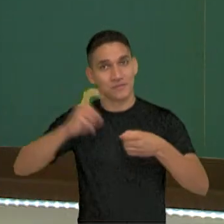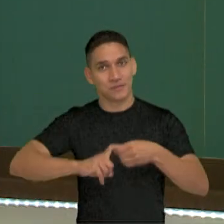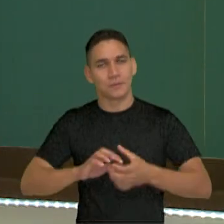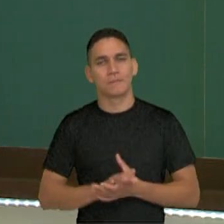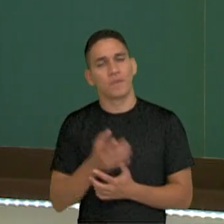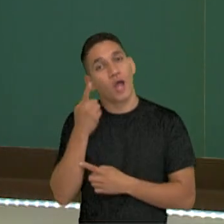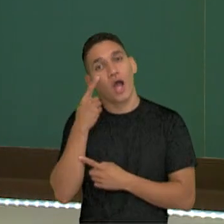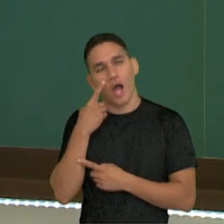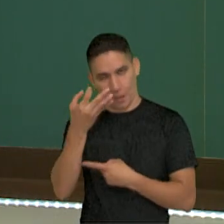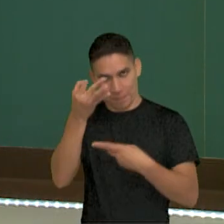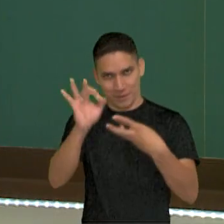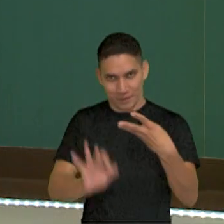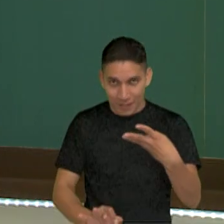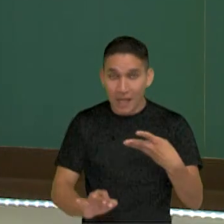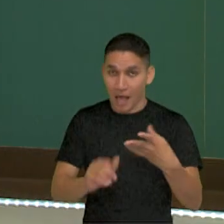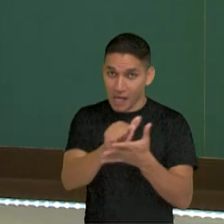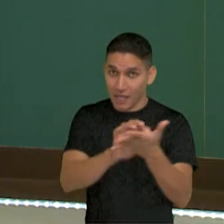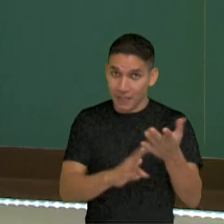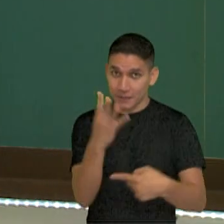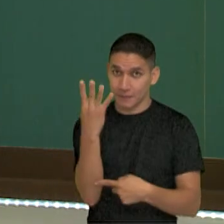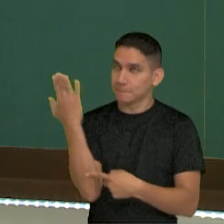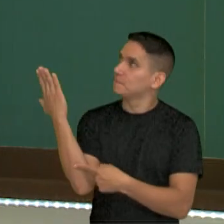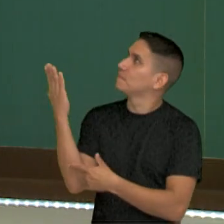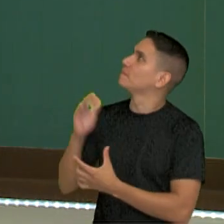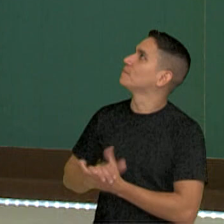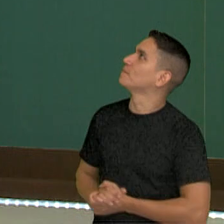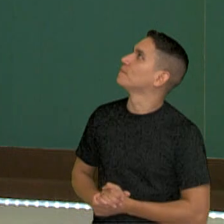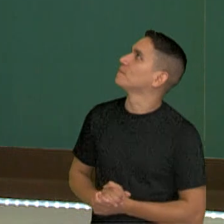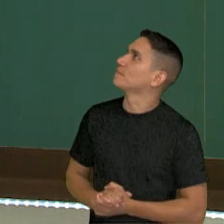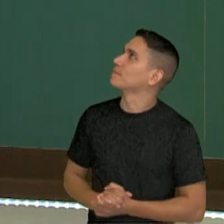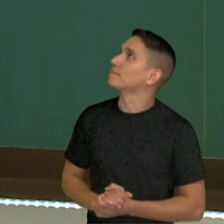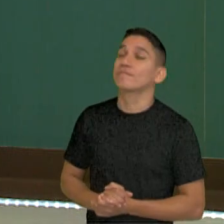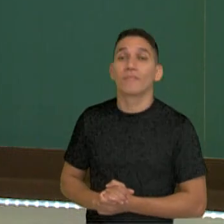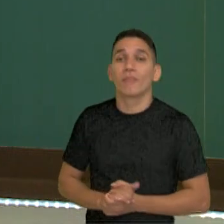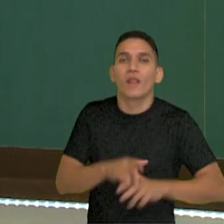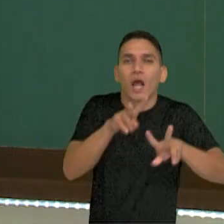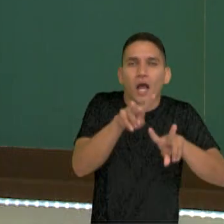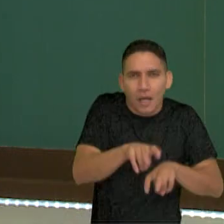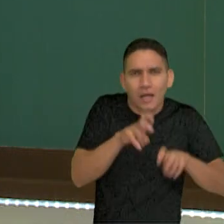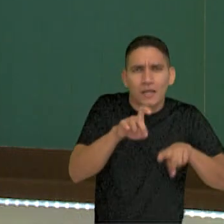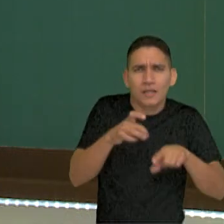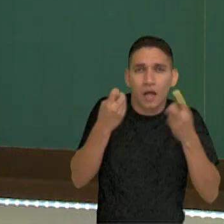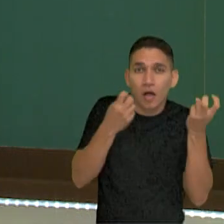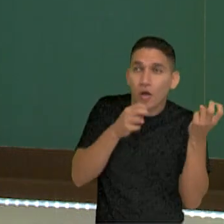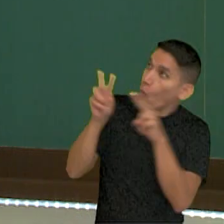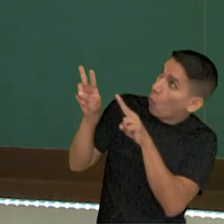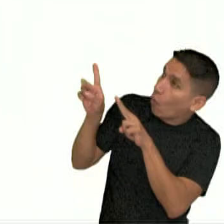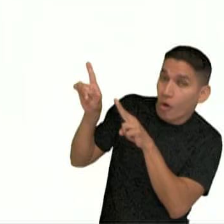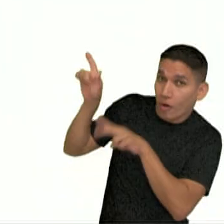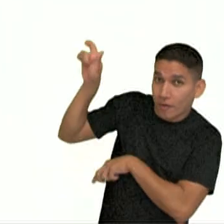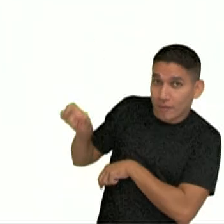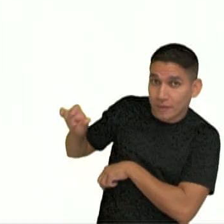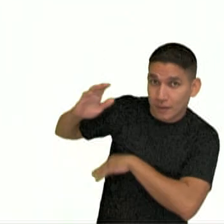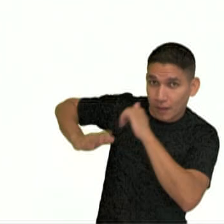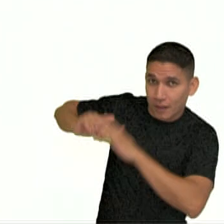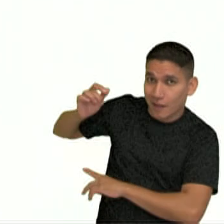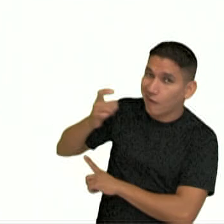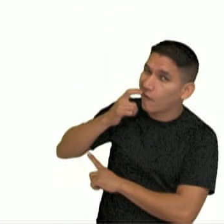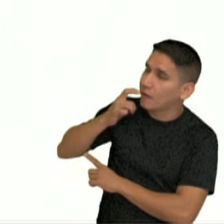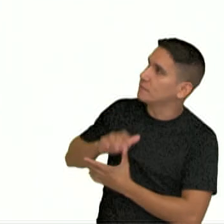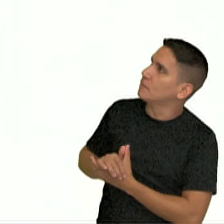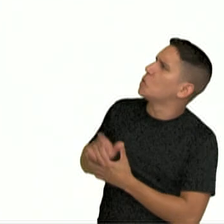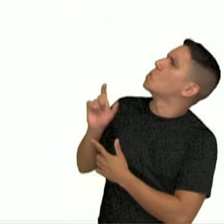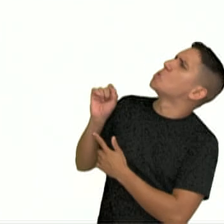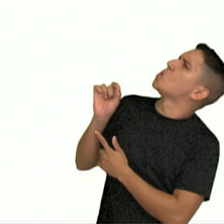Voltamos, vamos para a correção da nossa atividade 4? O caipira olhando para o dentista. Quem foi